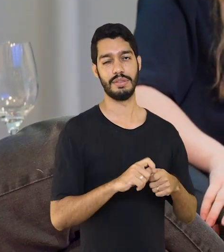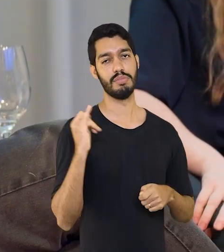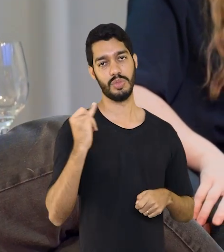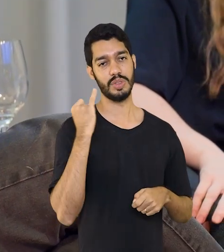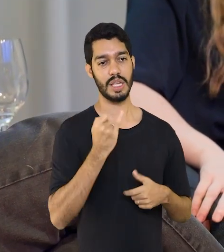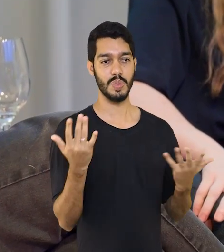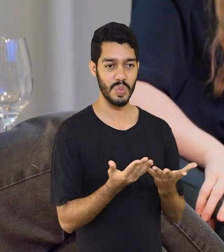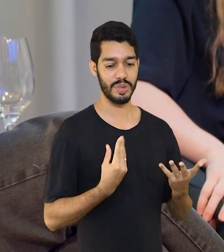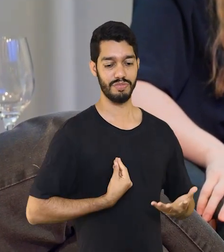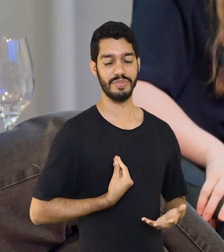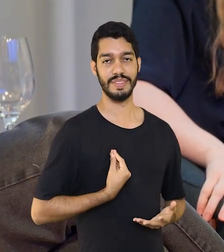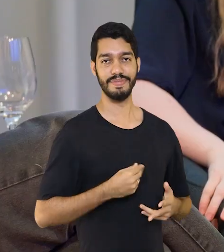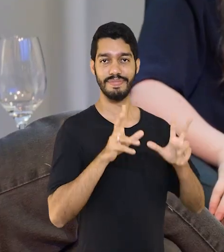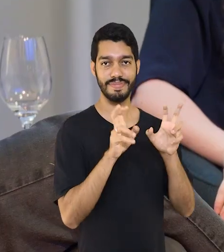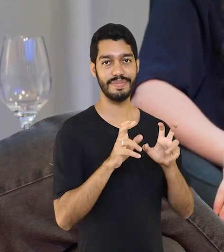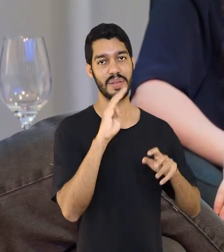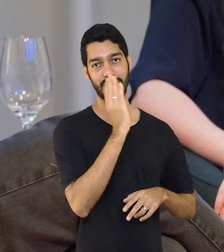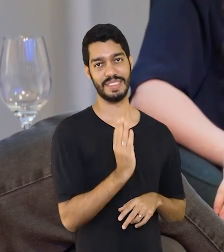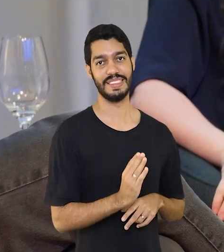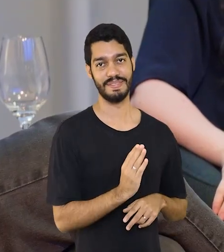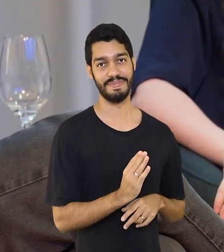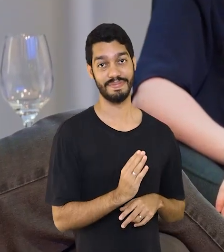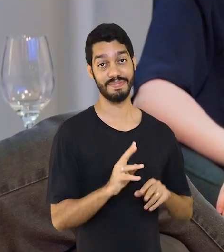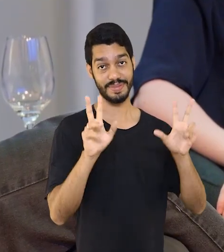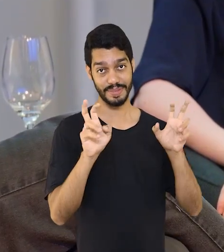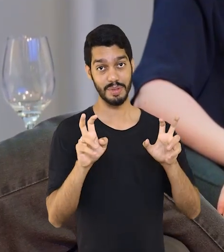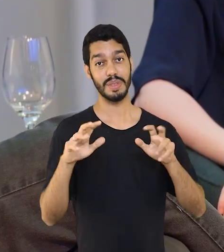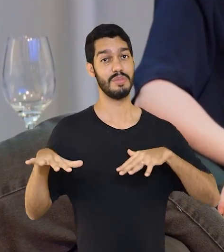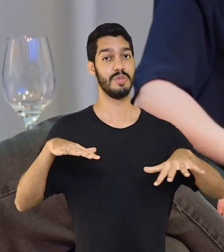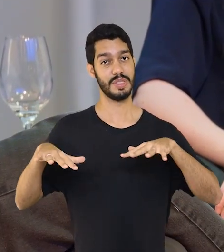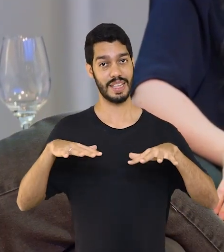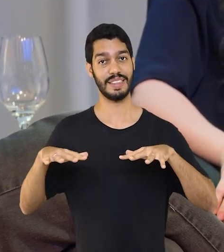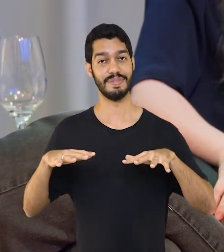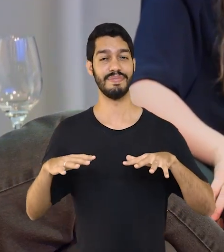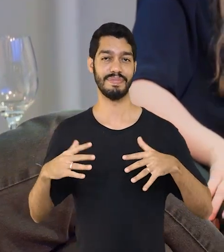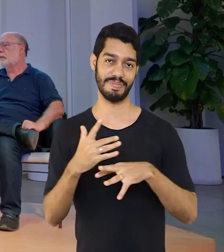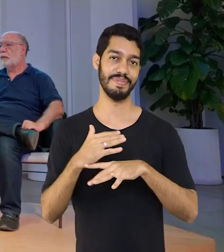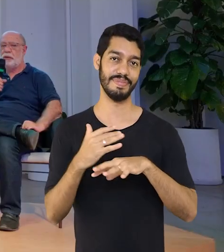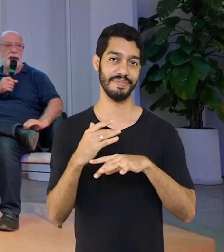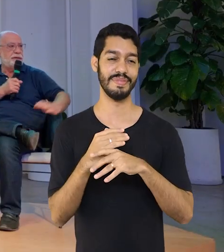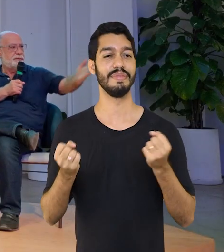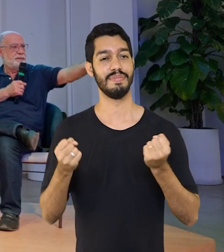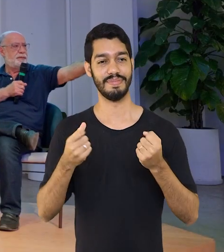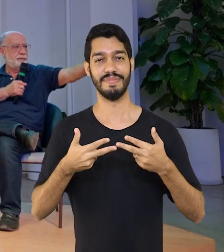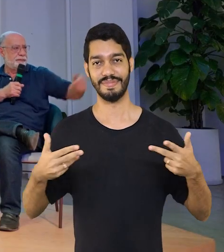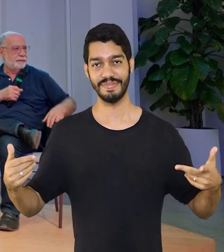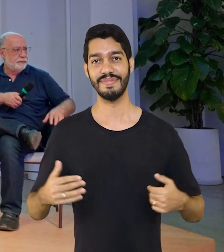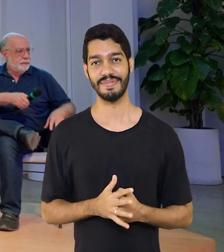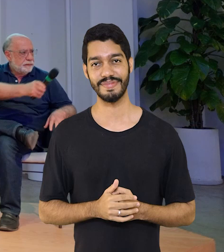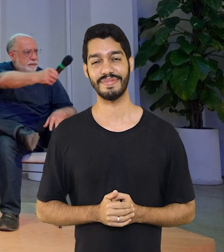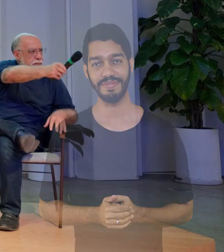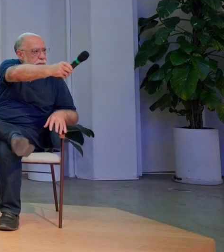que a gente vive hoje de questões climáticas no Brasil, com esse recorte de mobilidade urbana e transporte. Obrigado.